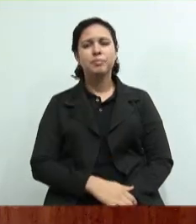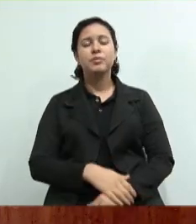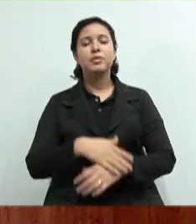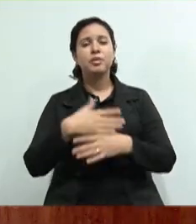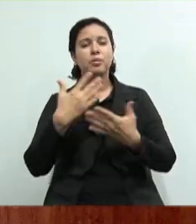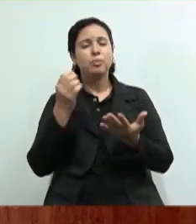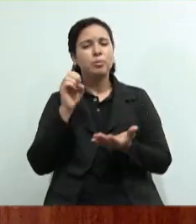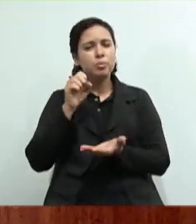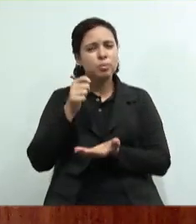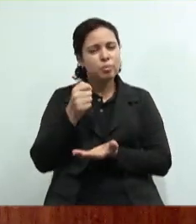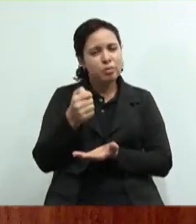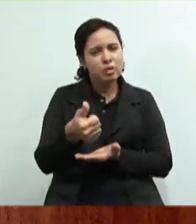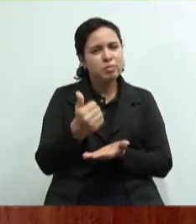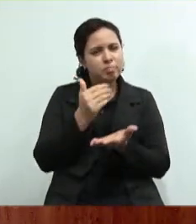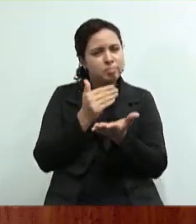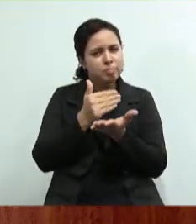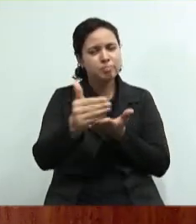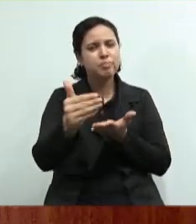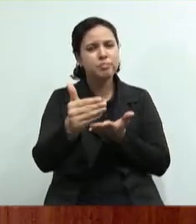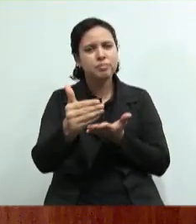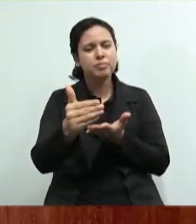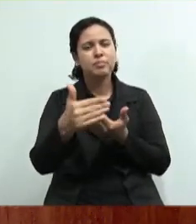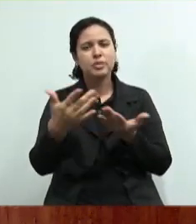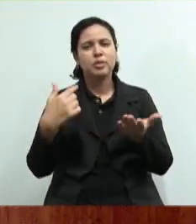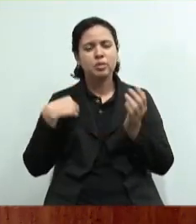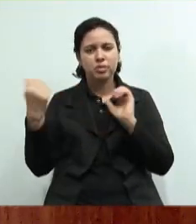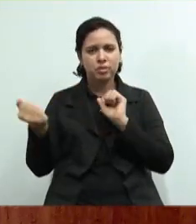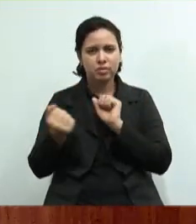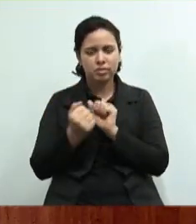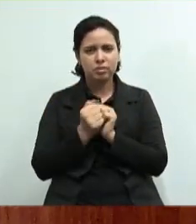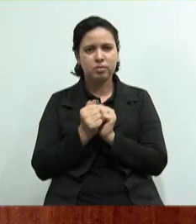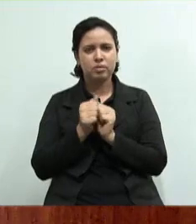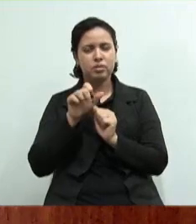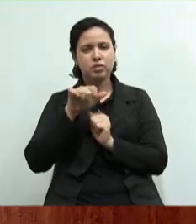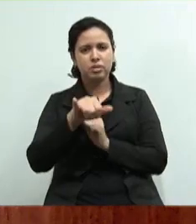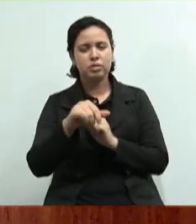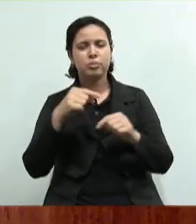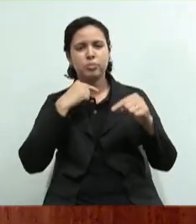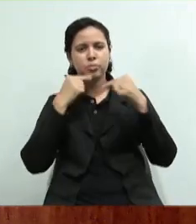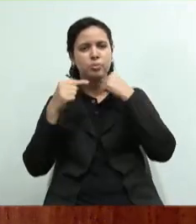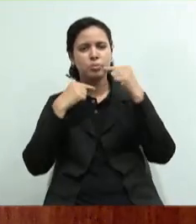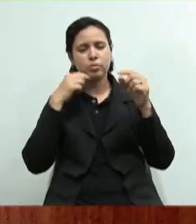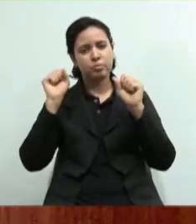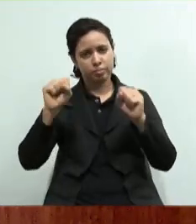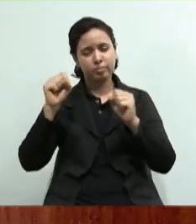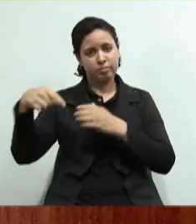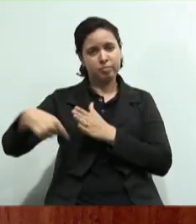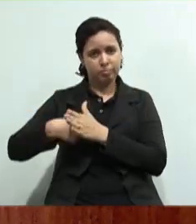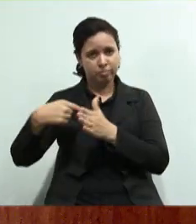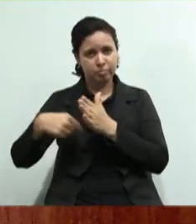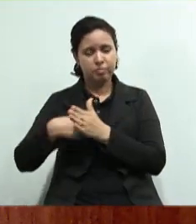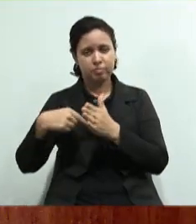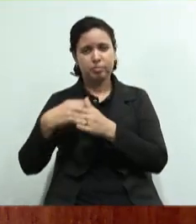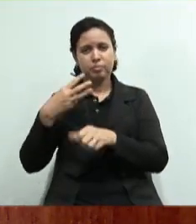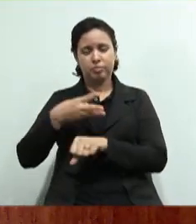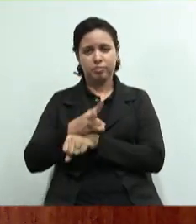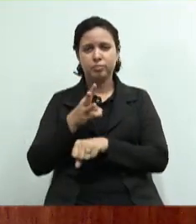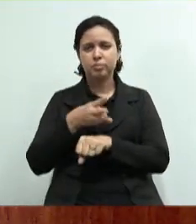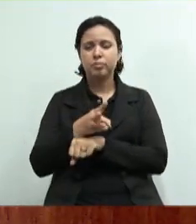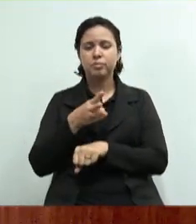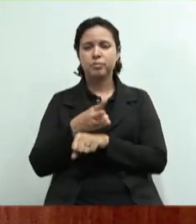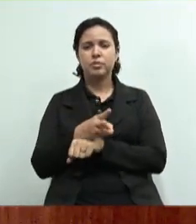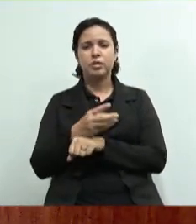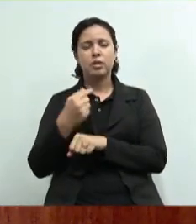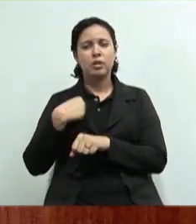do caminho. Isso. Então eu estarei aqui disponível para vocês. Caso de dúvida, pode enviar por aqui já, tá? Pelo chat. E eu